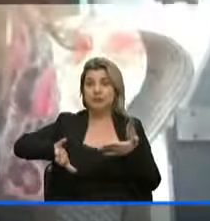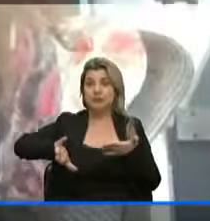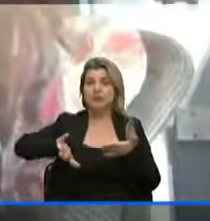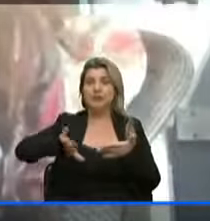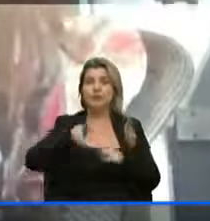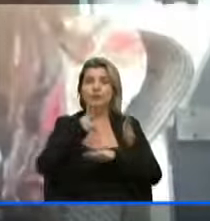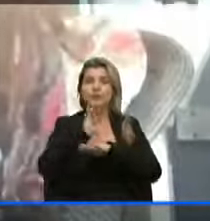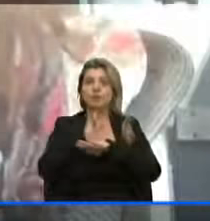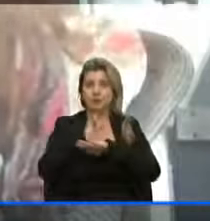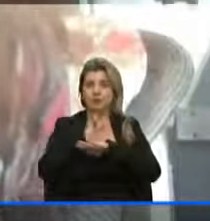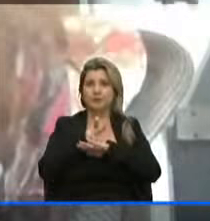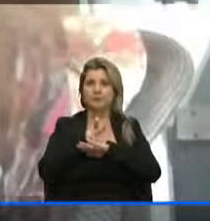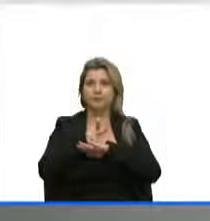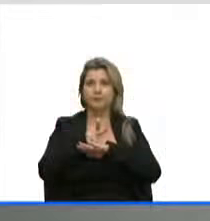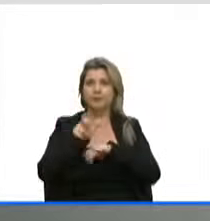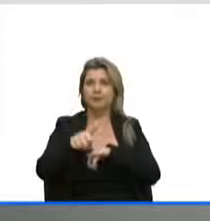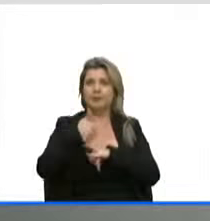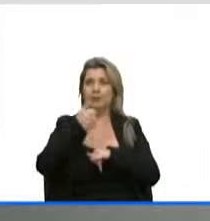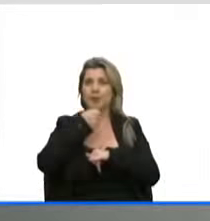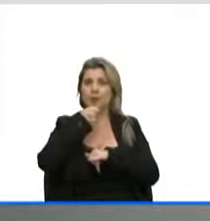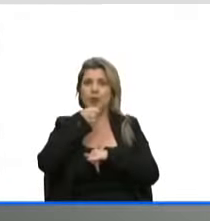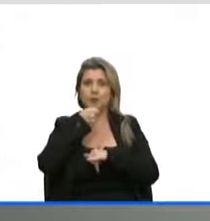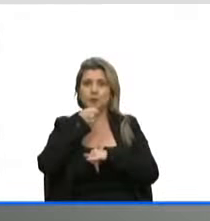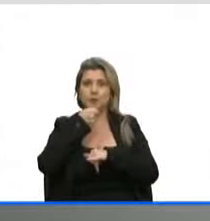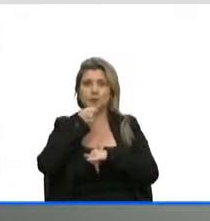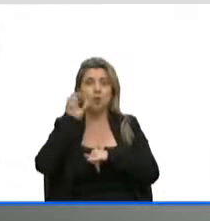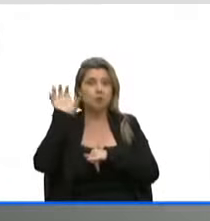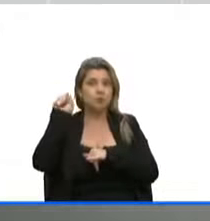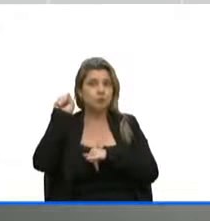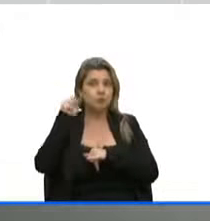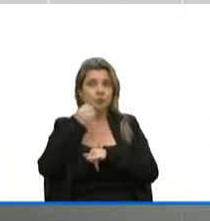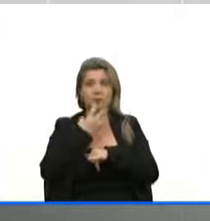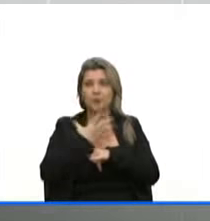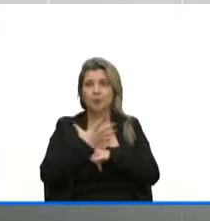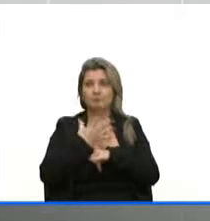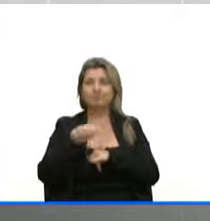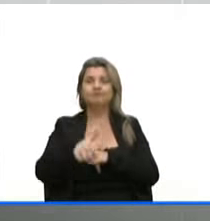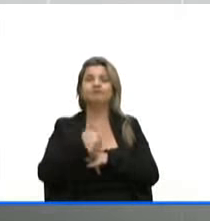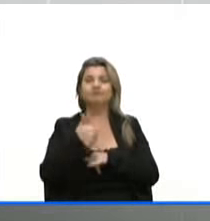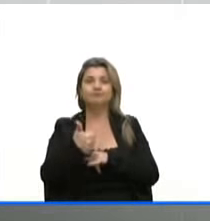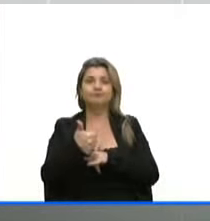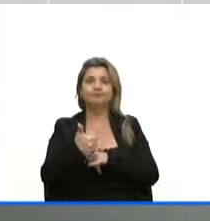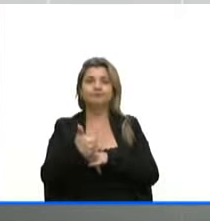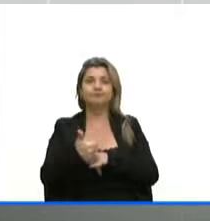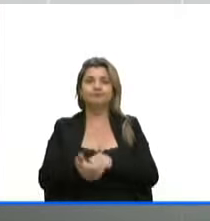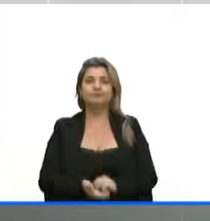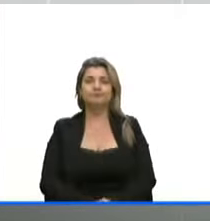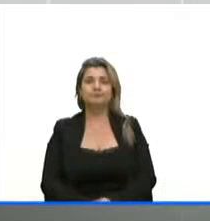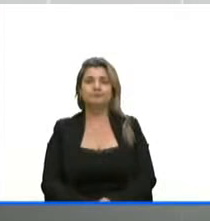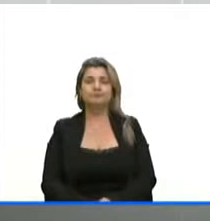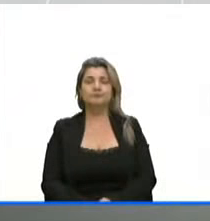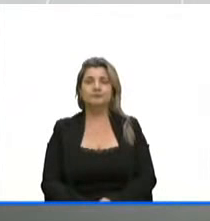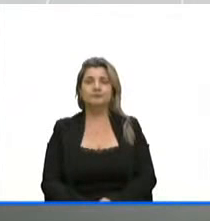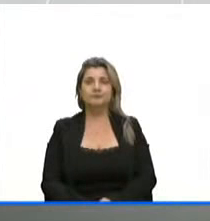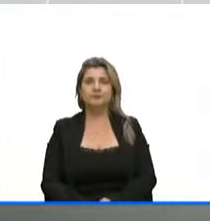bem entrecortadas. Okay. Vamos ver. Ok, o som está bom? Melhorou. Está bom? Sim.